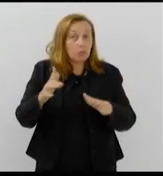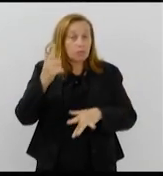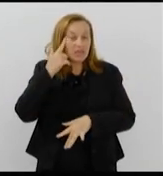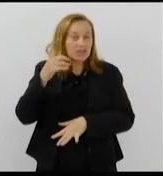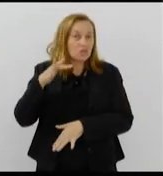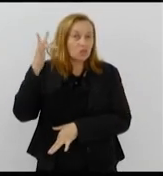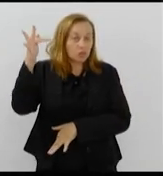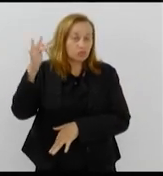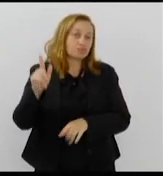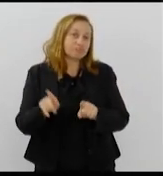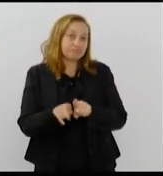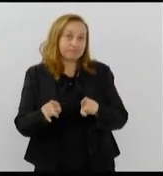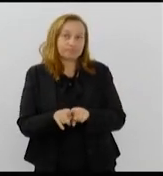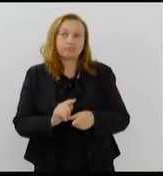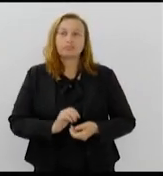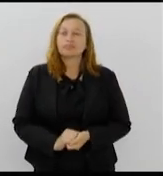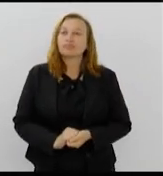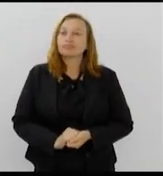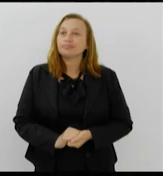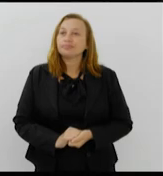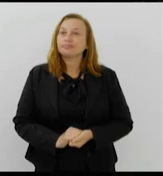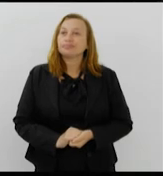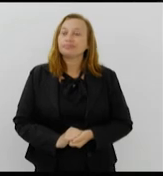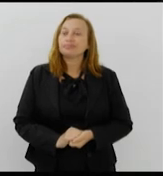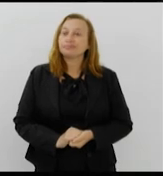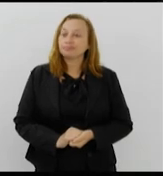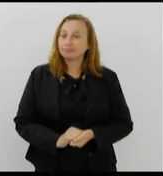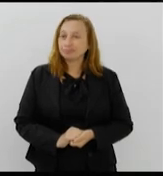futuro. Este é um mistério